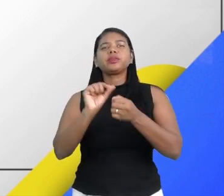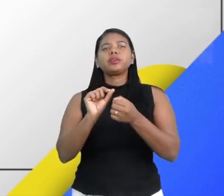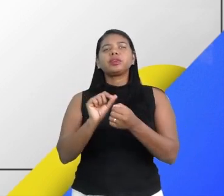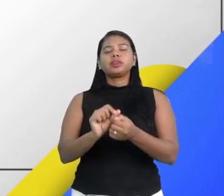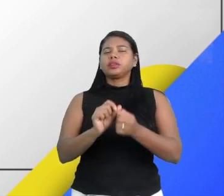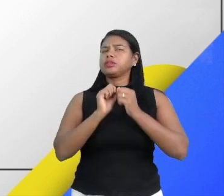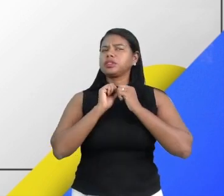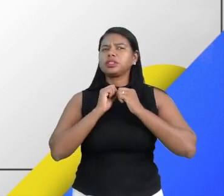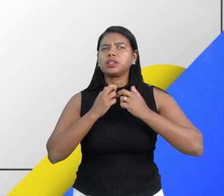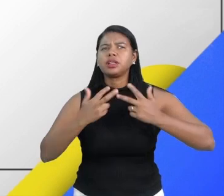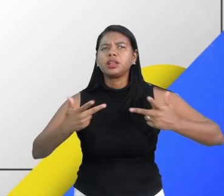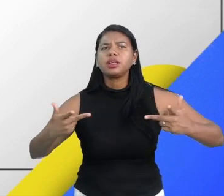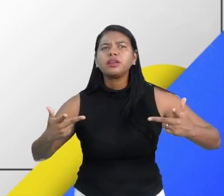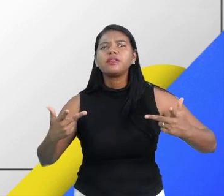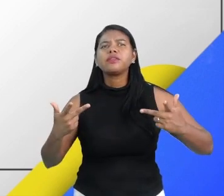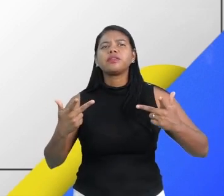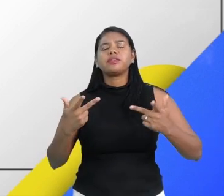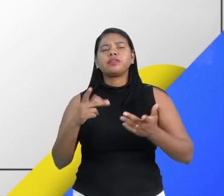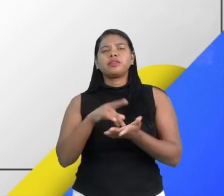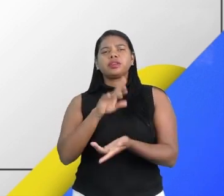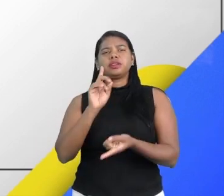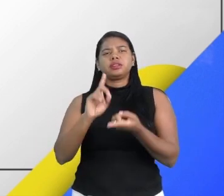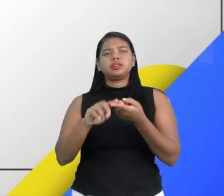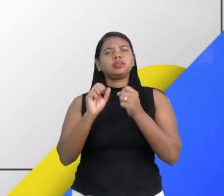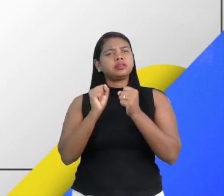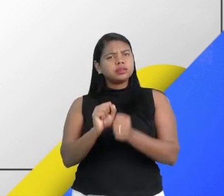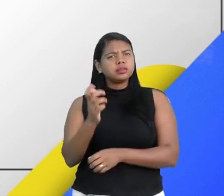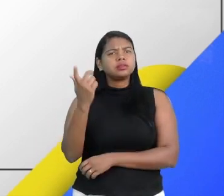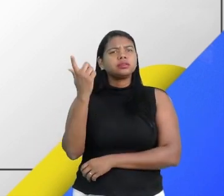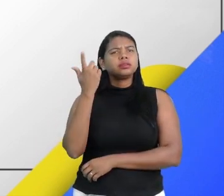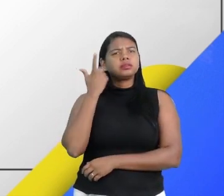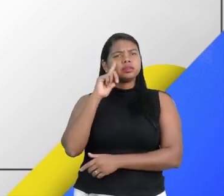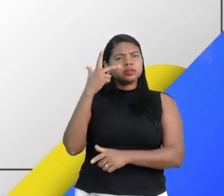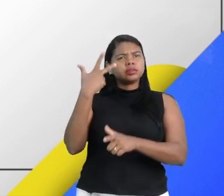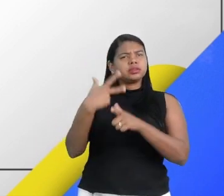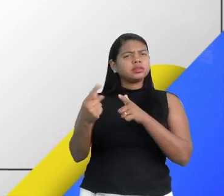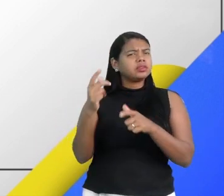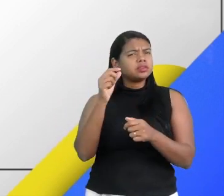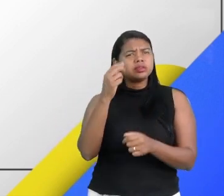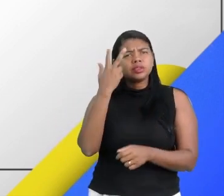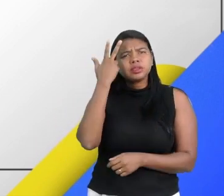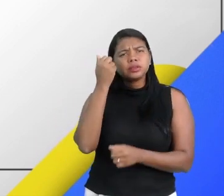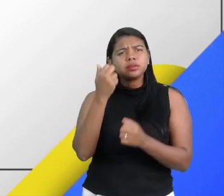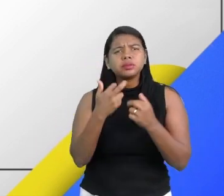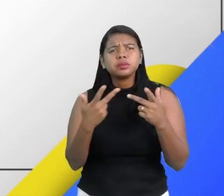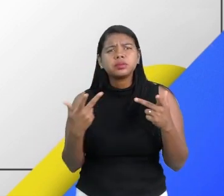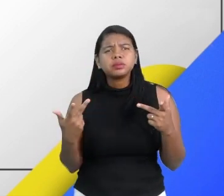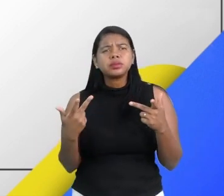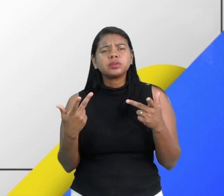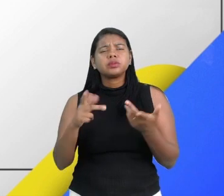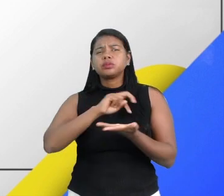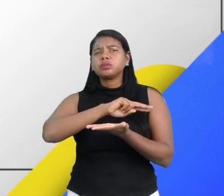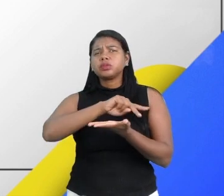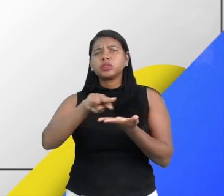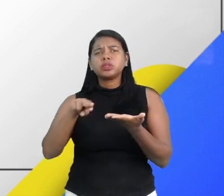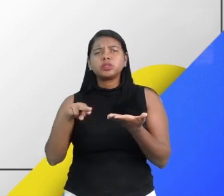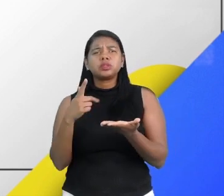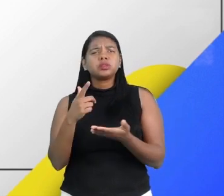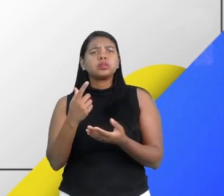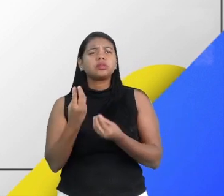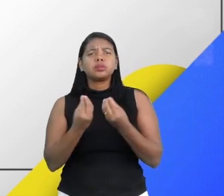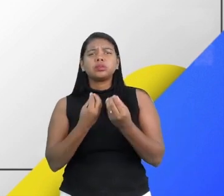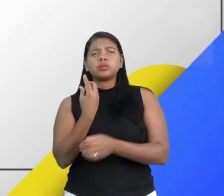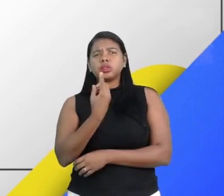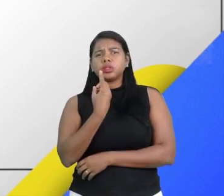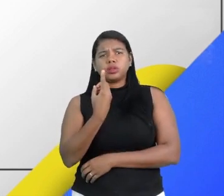ferramentas e com essas várias ferramentas você pode conseguir fazer a mesma coisa de maneiras diversas. Então não existe um caminho único.